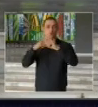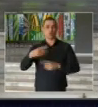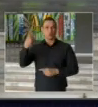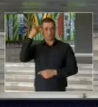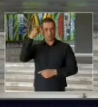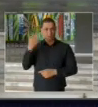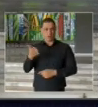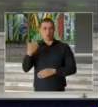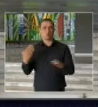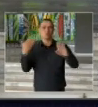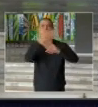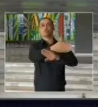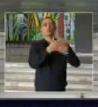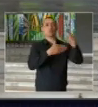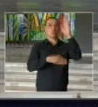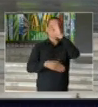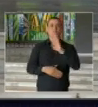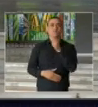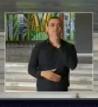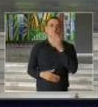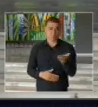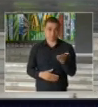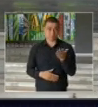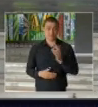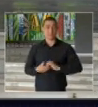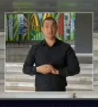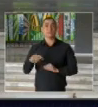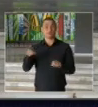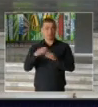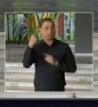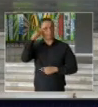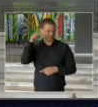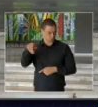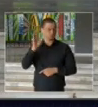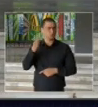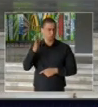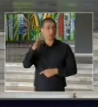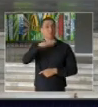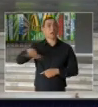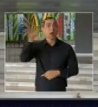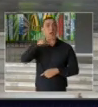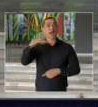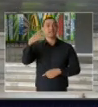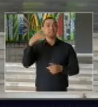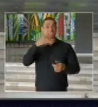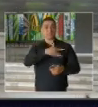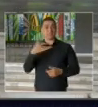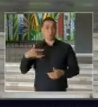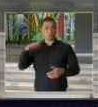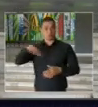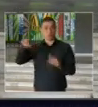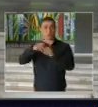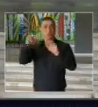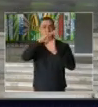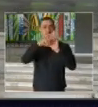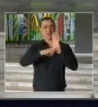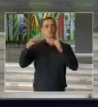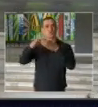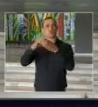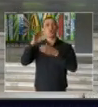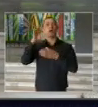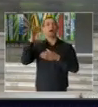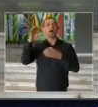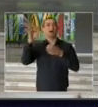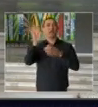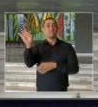início da competição. Pois é, tem razão. Luiz César Rosa. Rosinha, um beijo